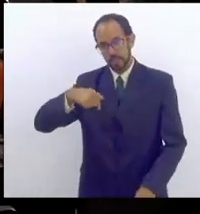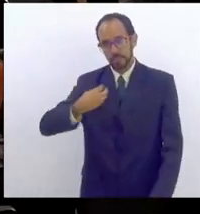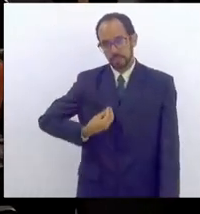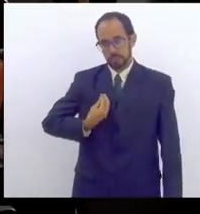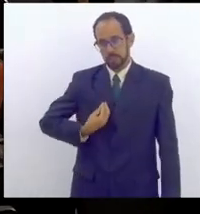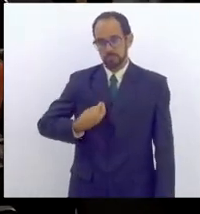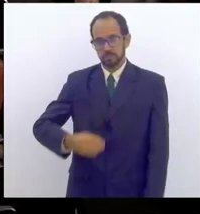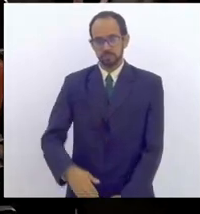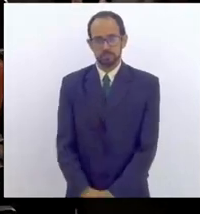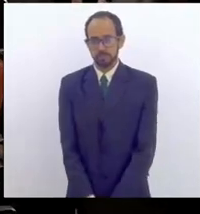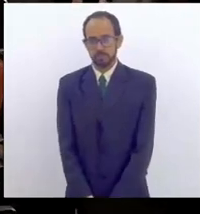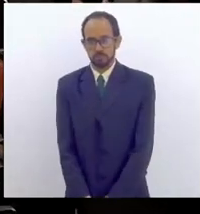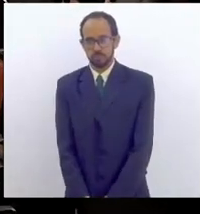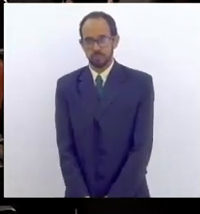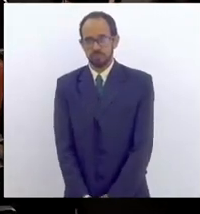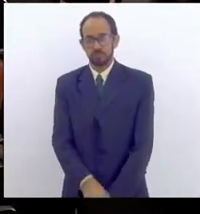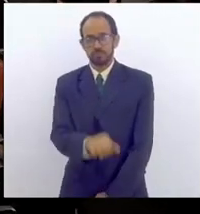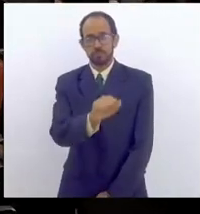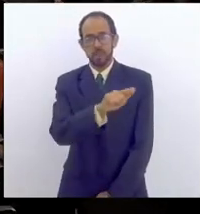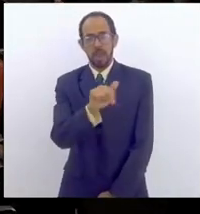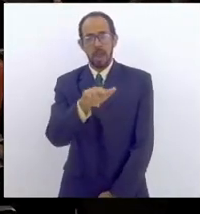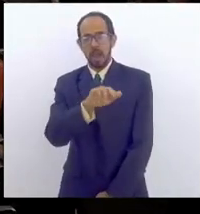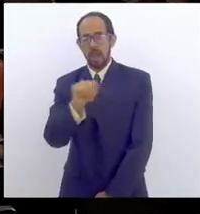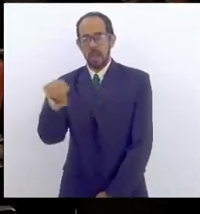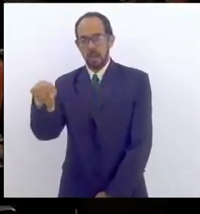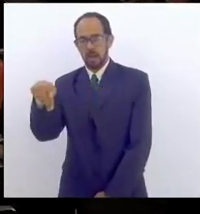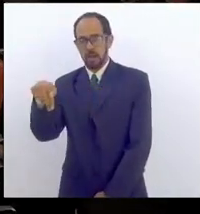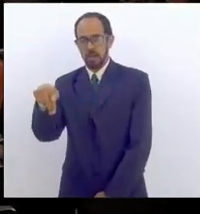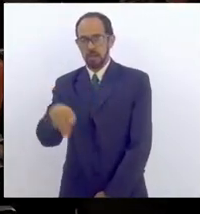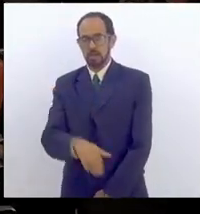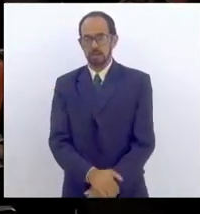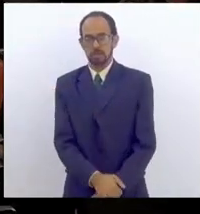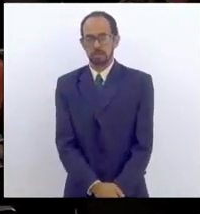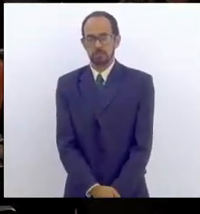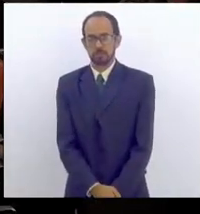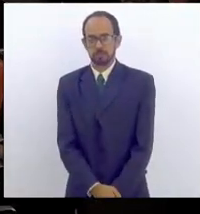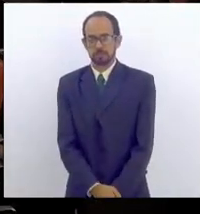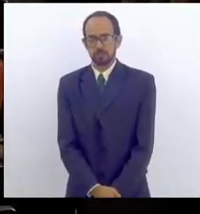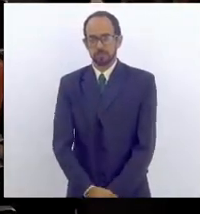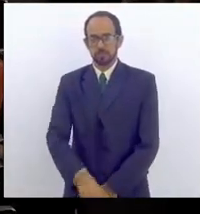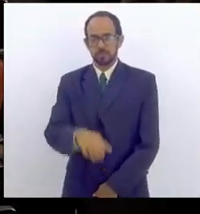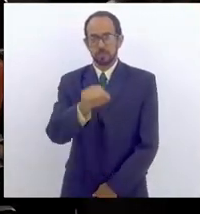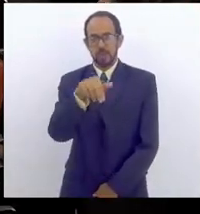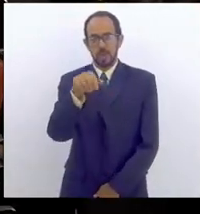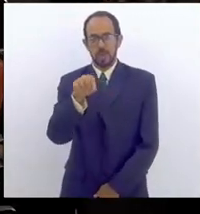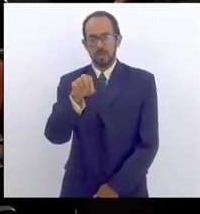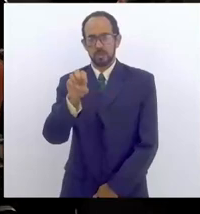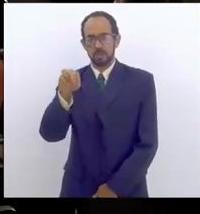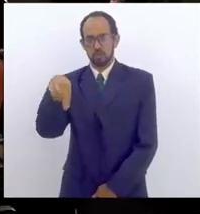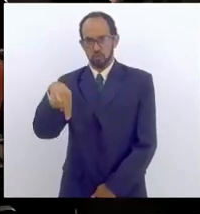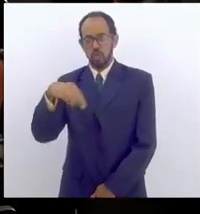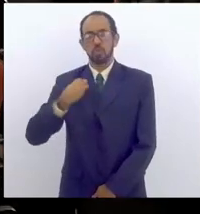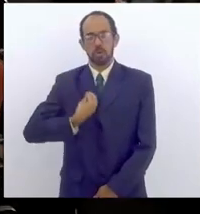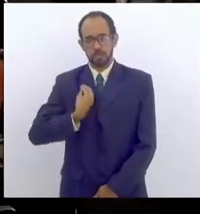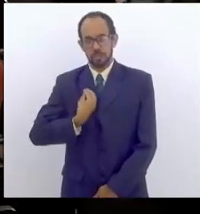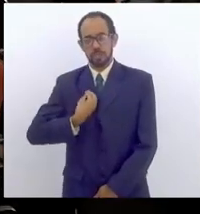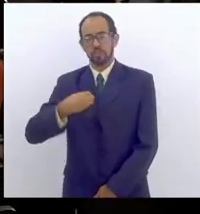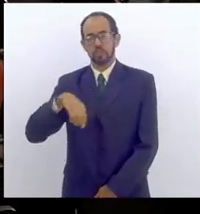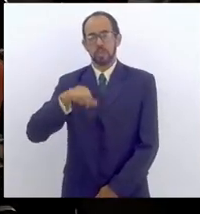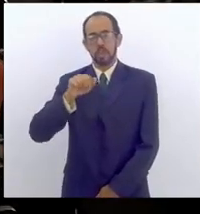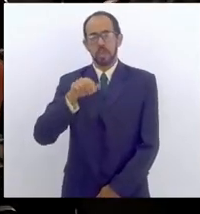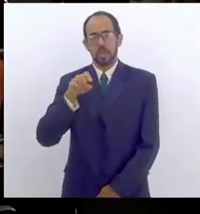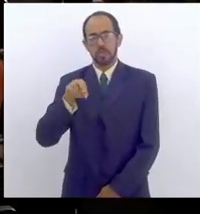Isso. Vamos marcar. Deputado Alan Lopes está aí. Anderson Moraes está aí.